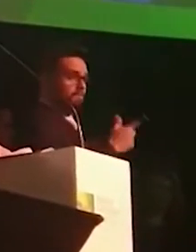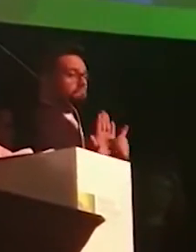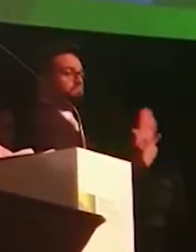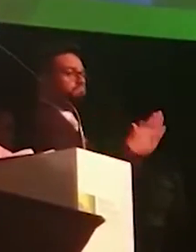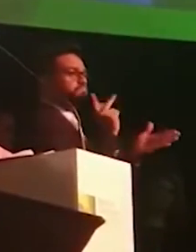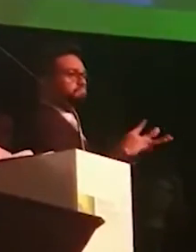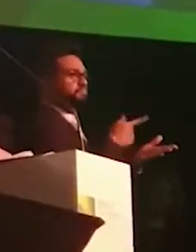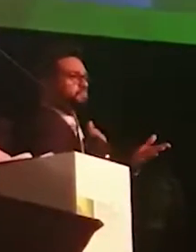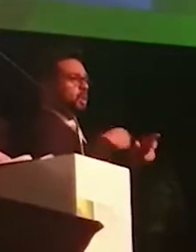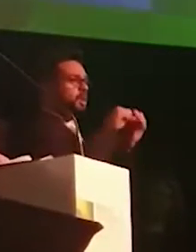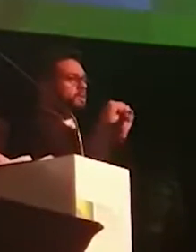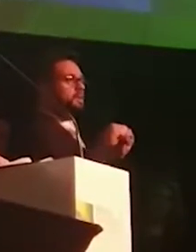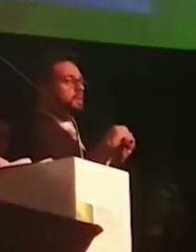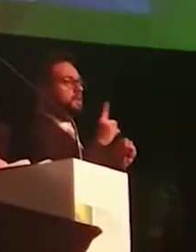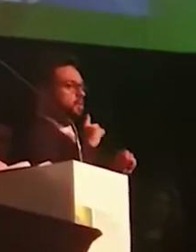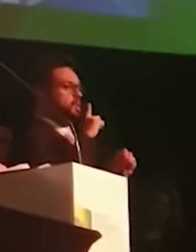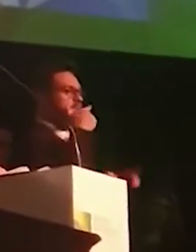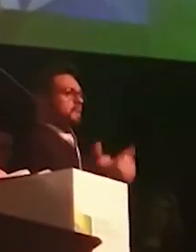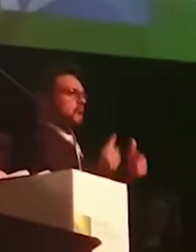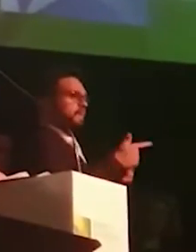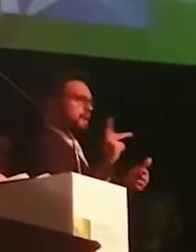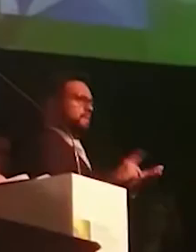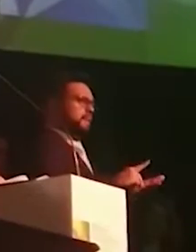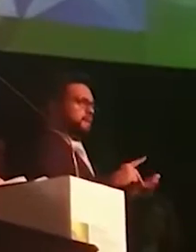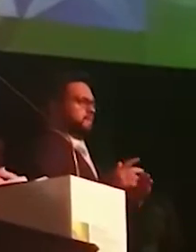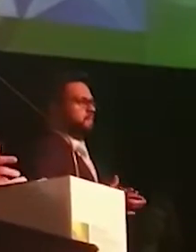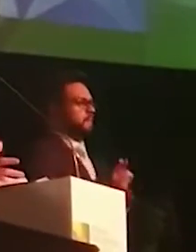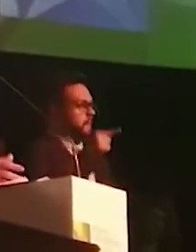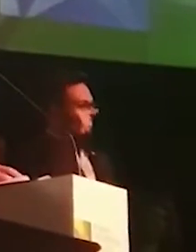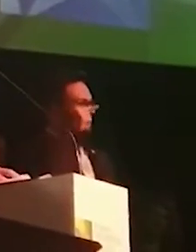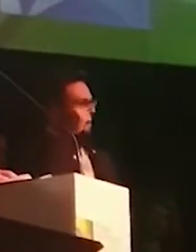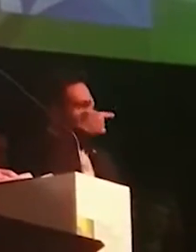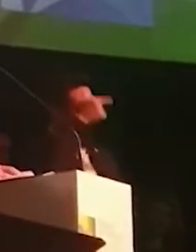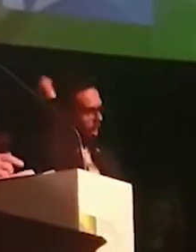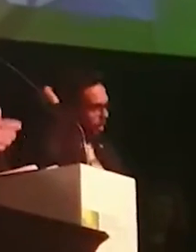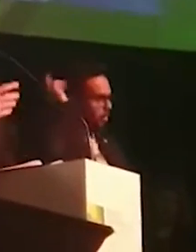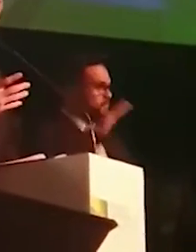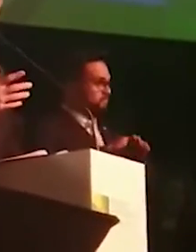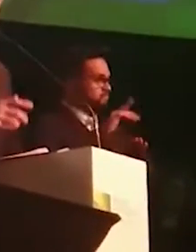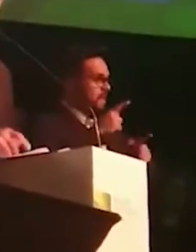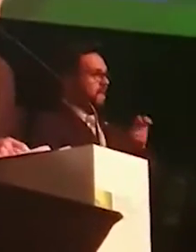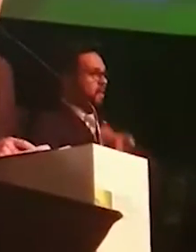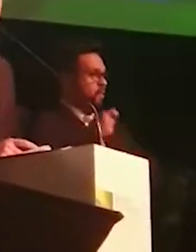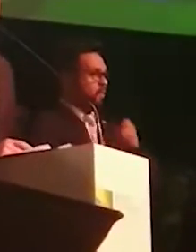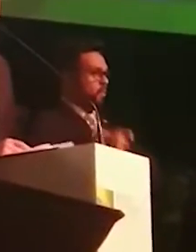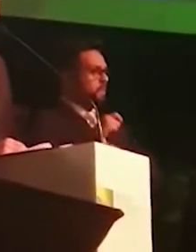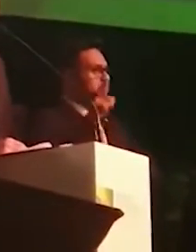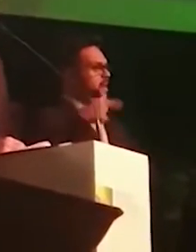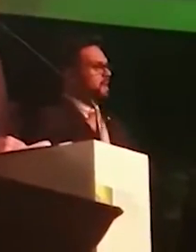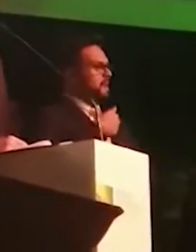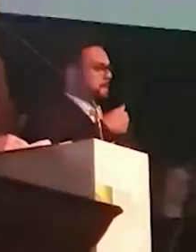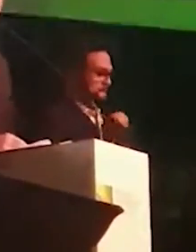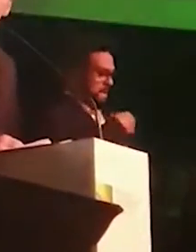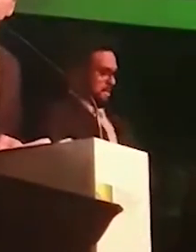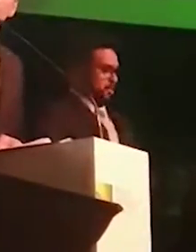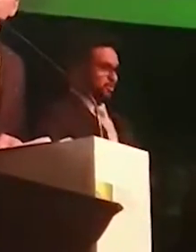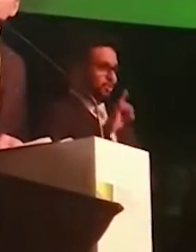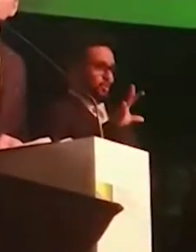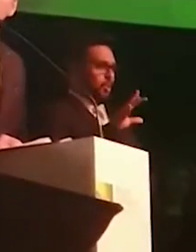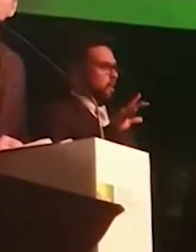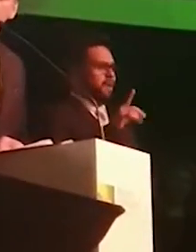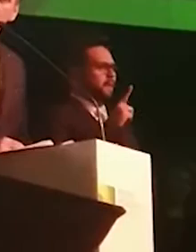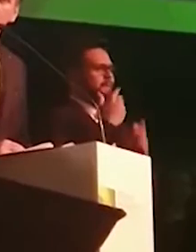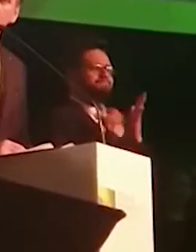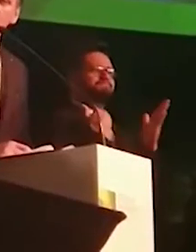somos e o que estamos fazendo. Paulo Guedes, o homem da economia, é mais do que um ministro da economia